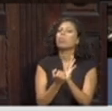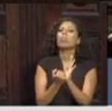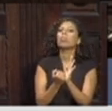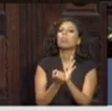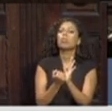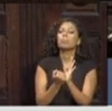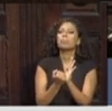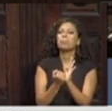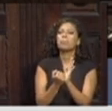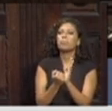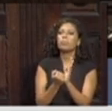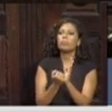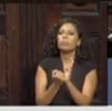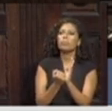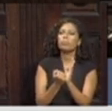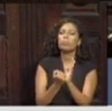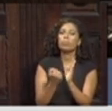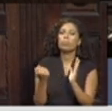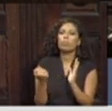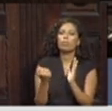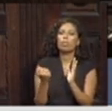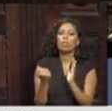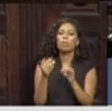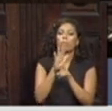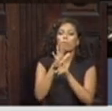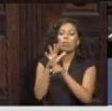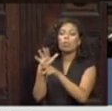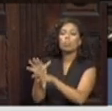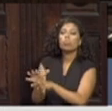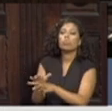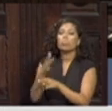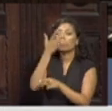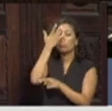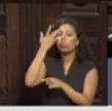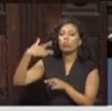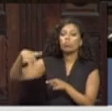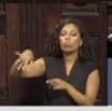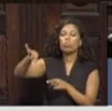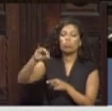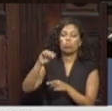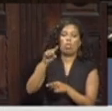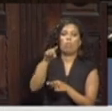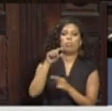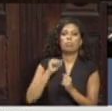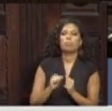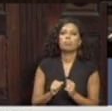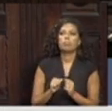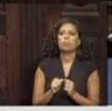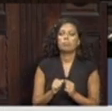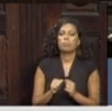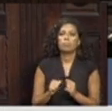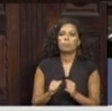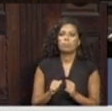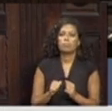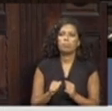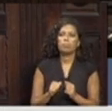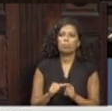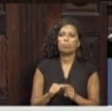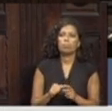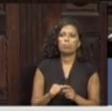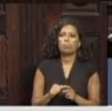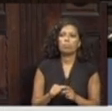deputado Luiz Sérgio, que foi prefeito de Angra dos Reis no quadriênio 93-96, que na